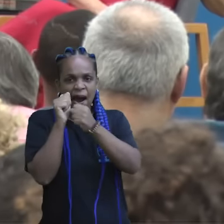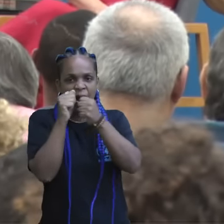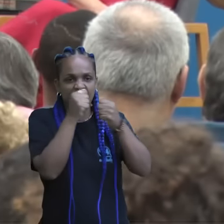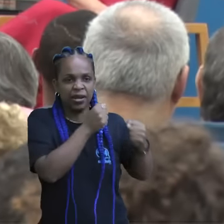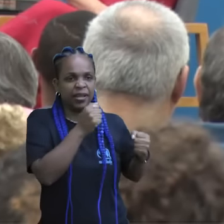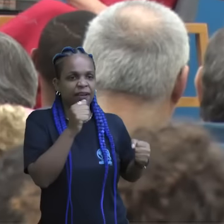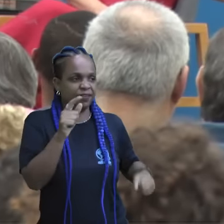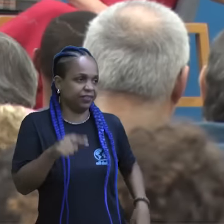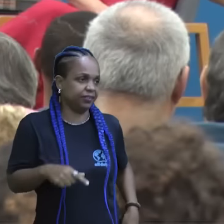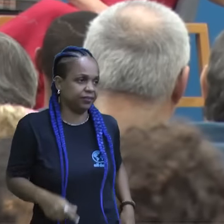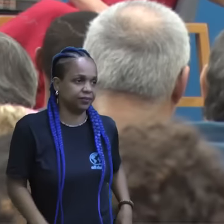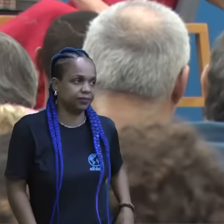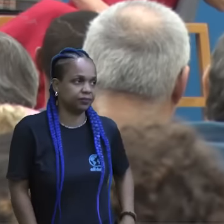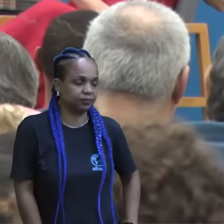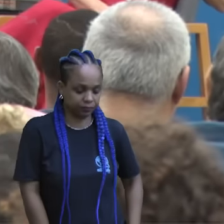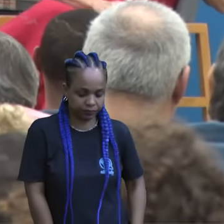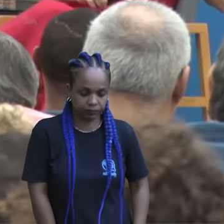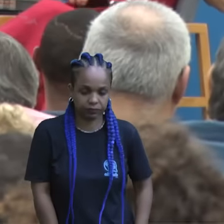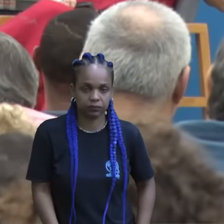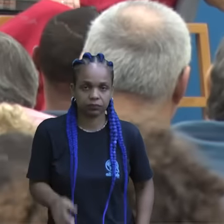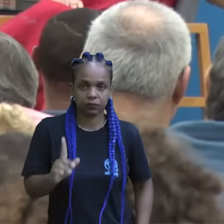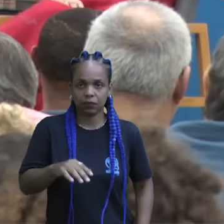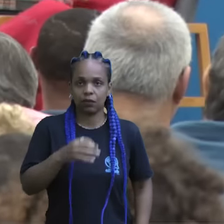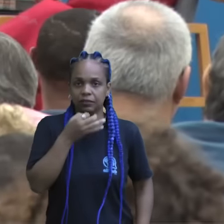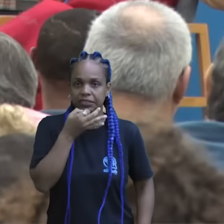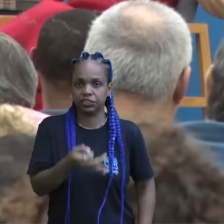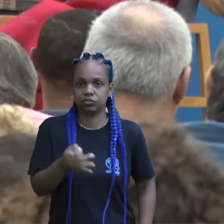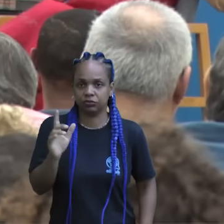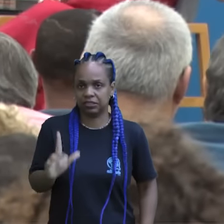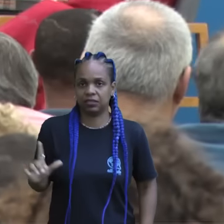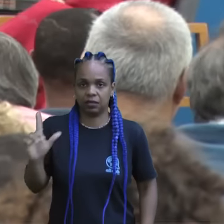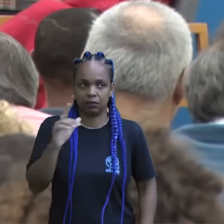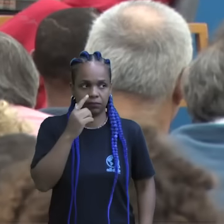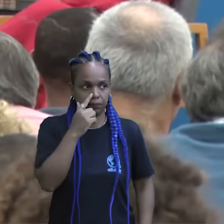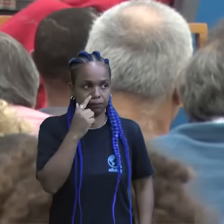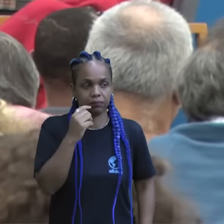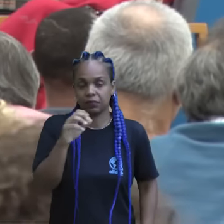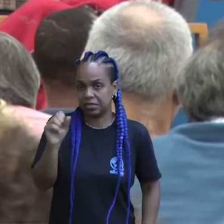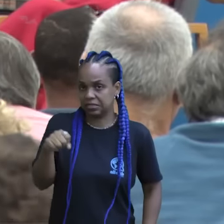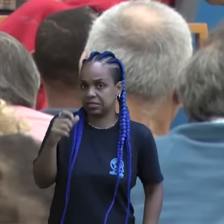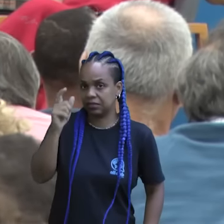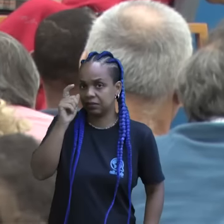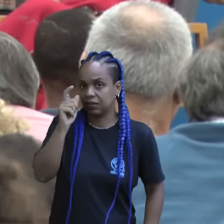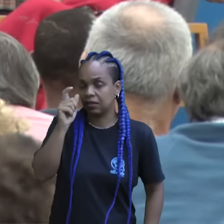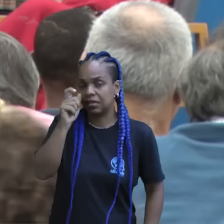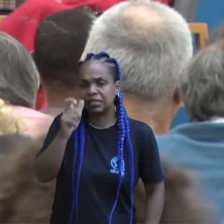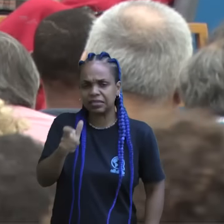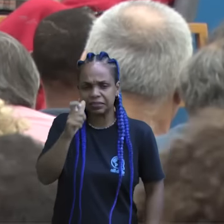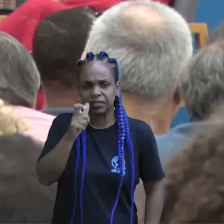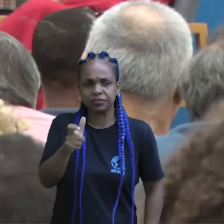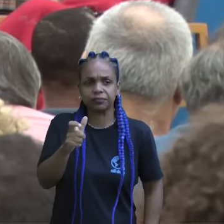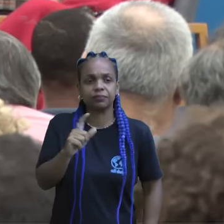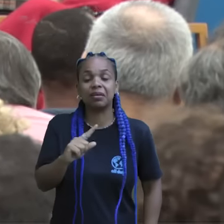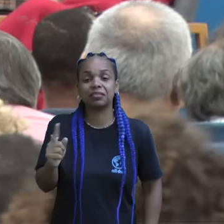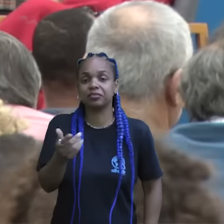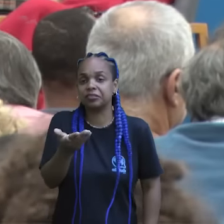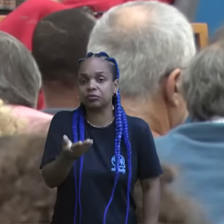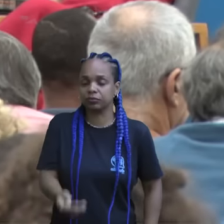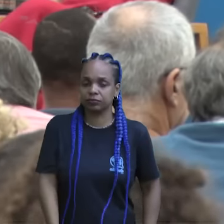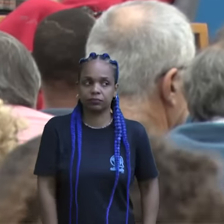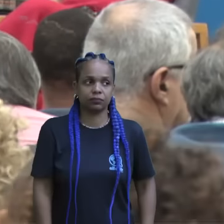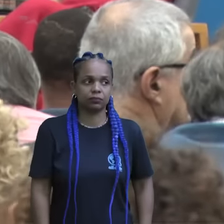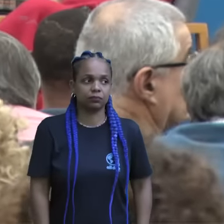doutor Alceu, é muito interessante. Mas isso é uma coisa de partido. Eu fui aluno do professor Afrânio Coutinho, estudei também no UFRJ, e